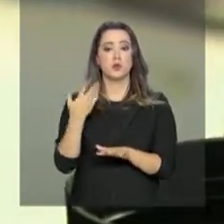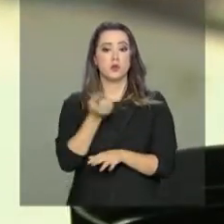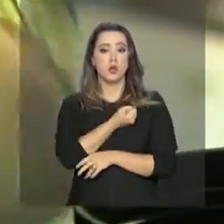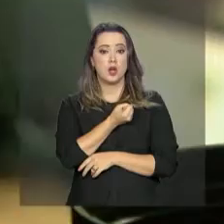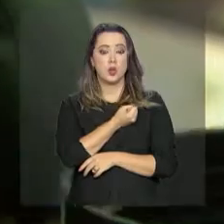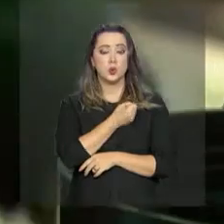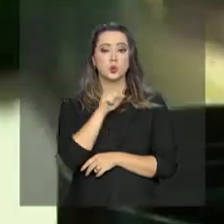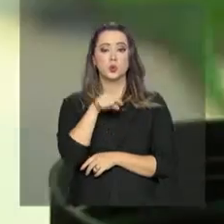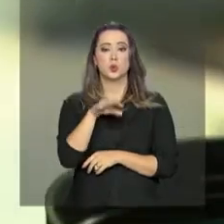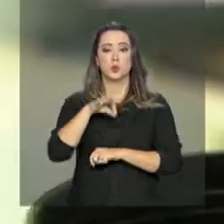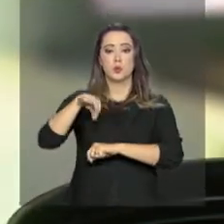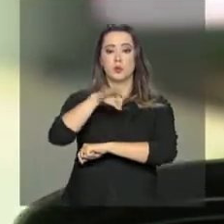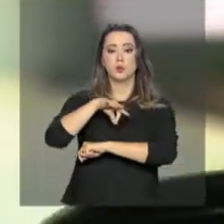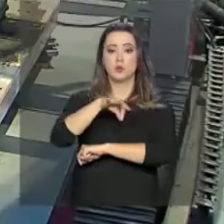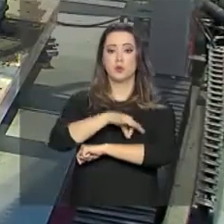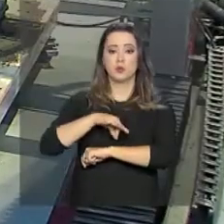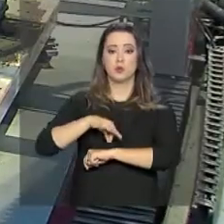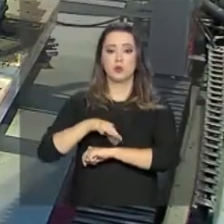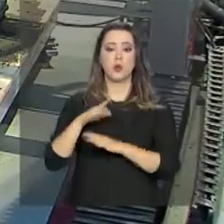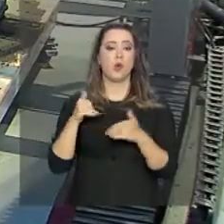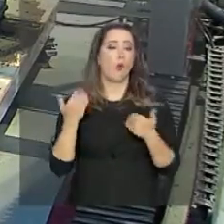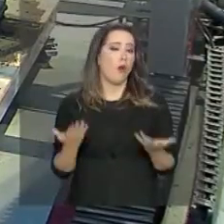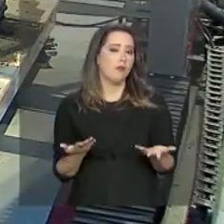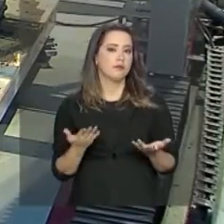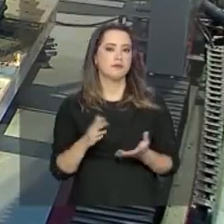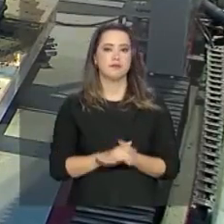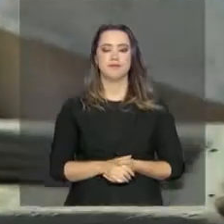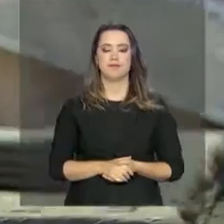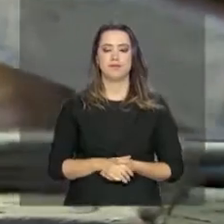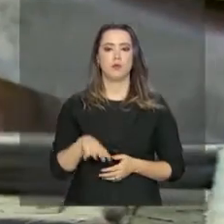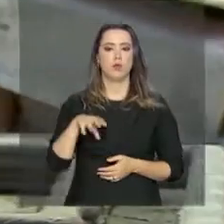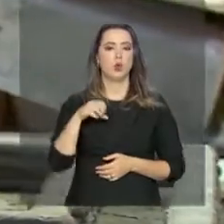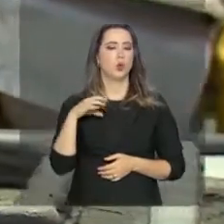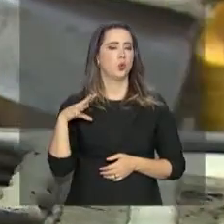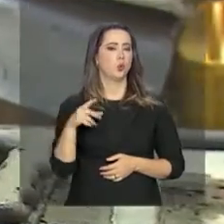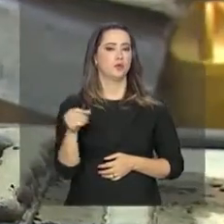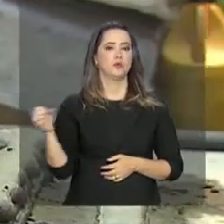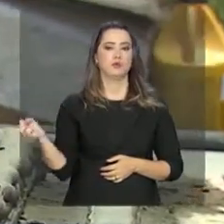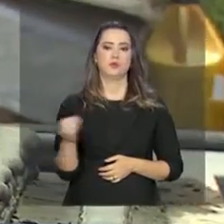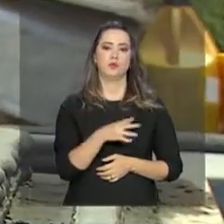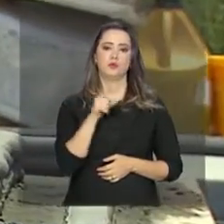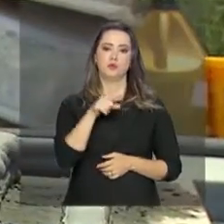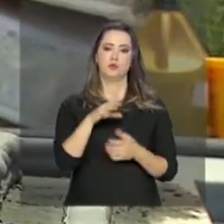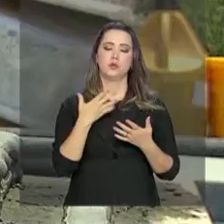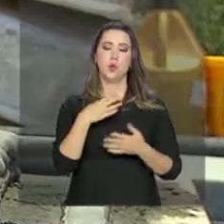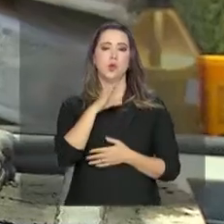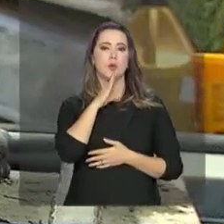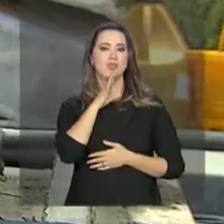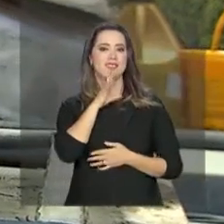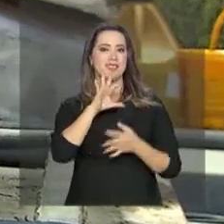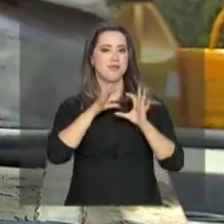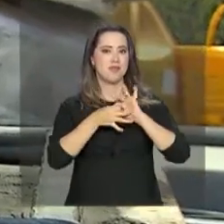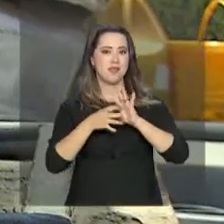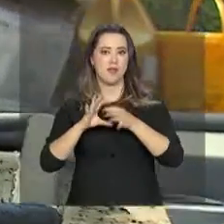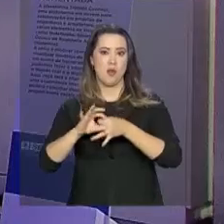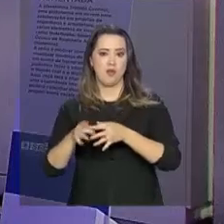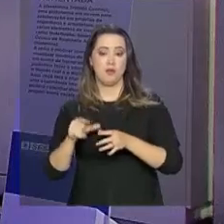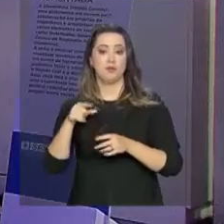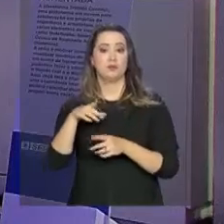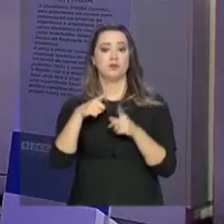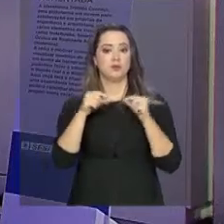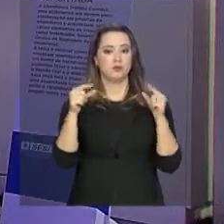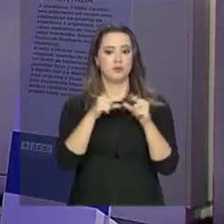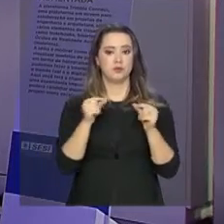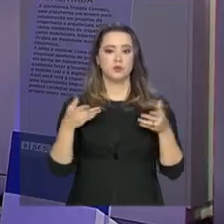quais mosquitos estão ali naquela armadilha. Todas essas inovações estão expostas na Olimpíada do Conhecimento, em Brasília, e